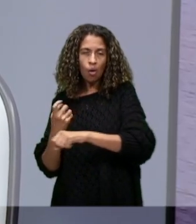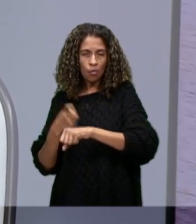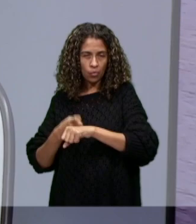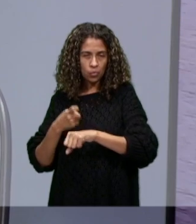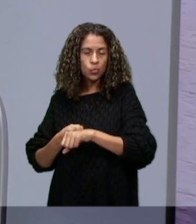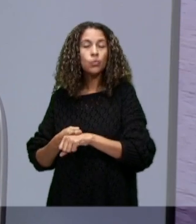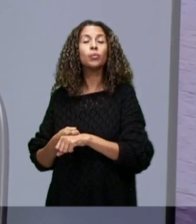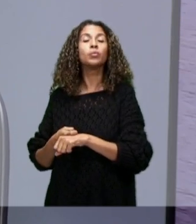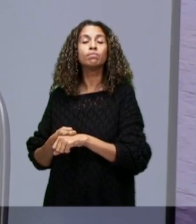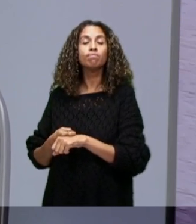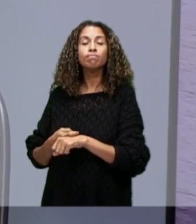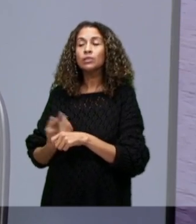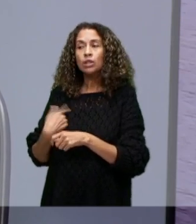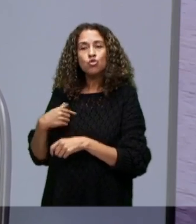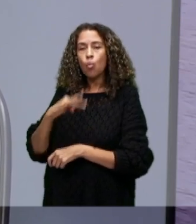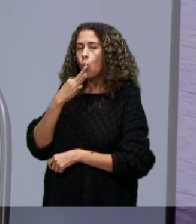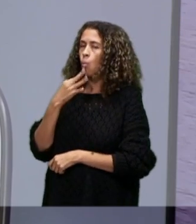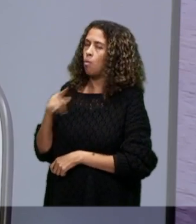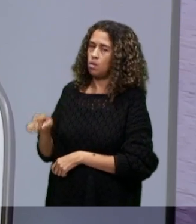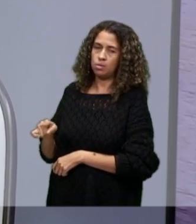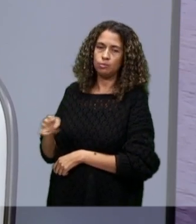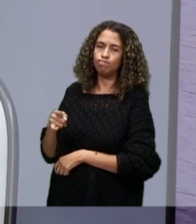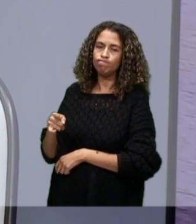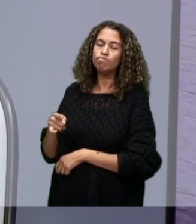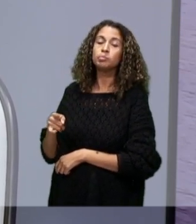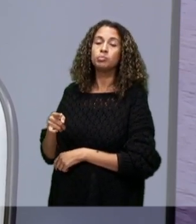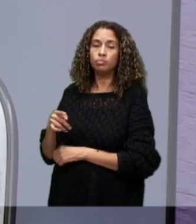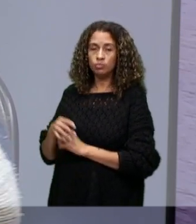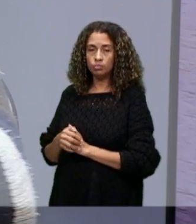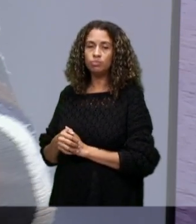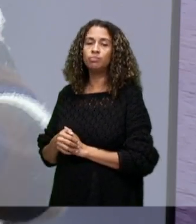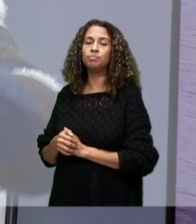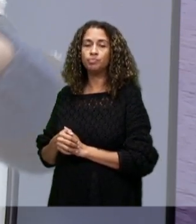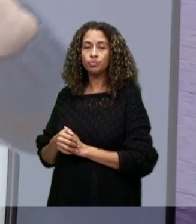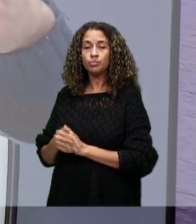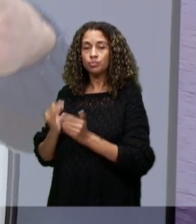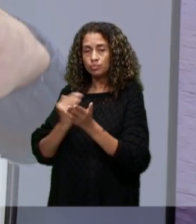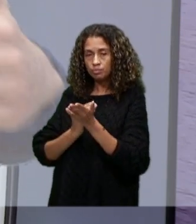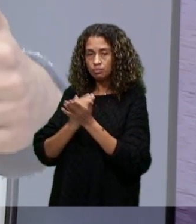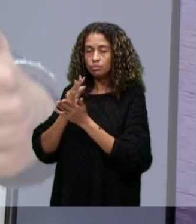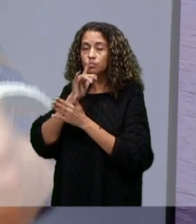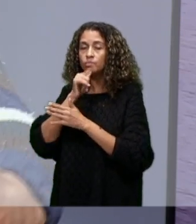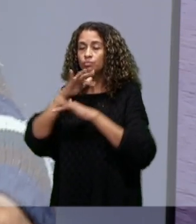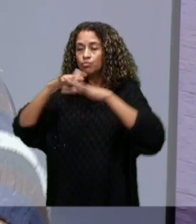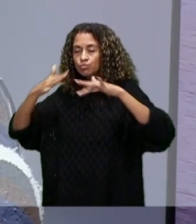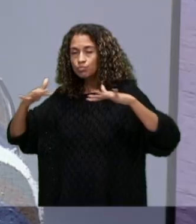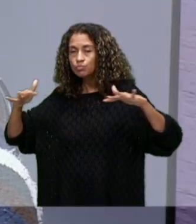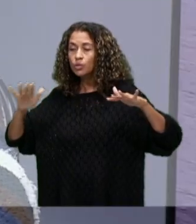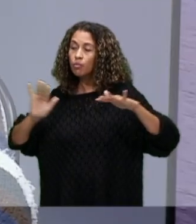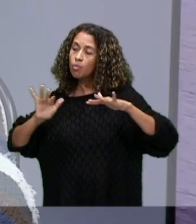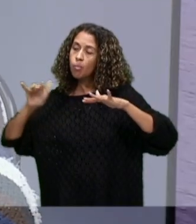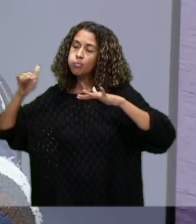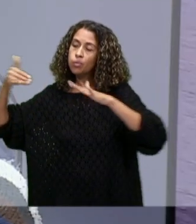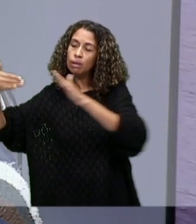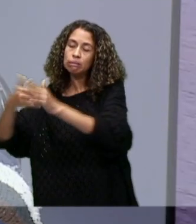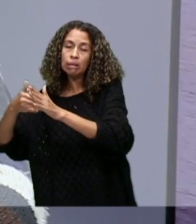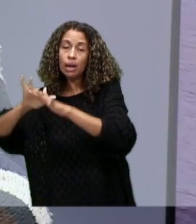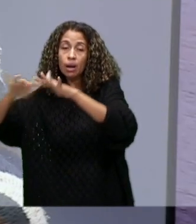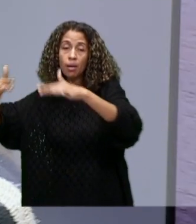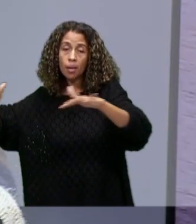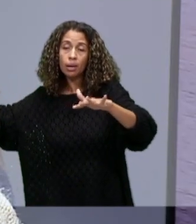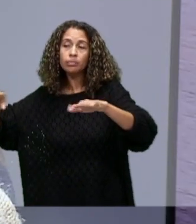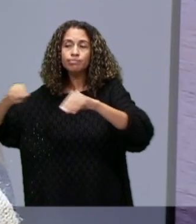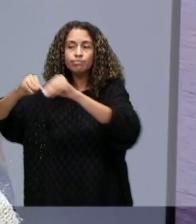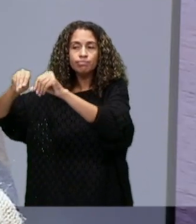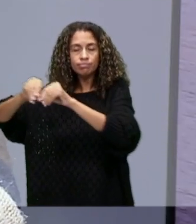esse oceano que a gente desconhece, né? E ele começa no oceano e vai até uma grande parte territorial, né? Então, o